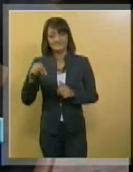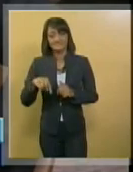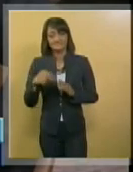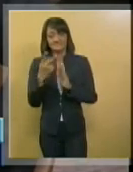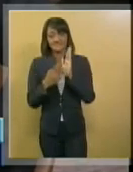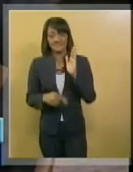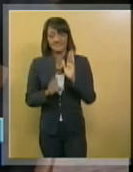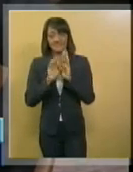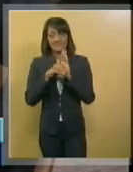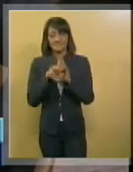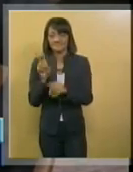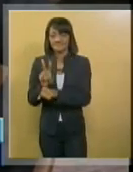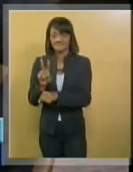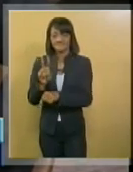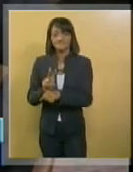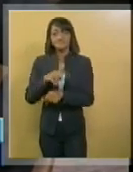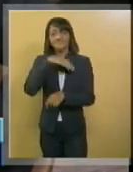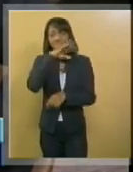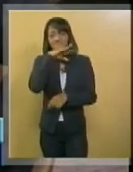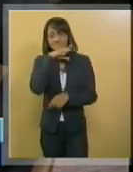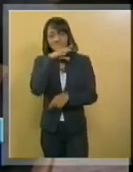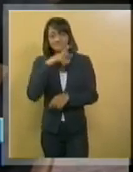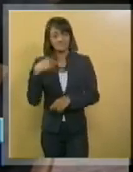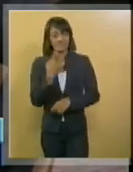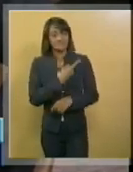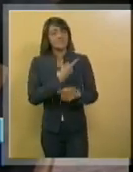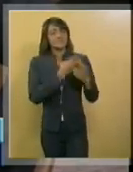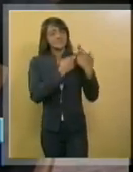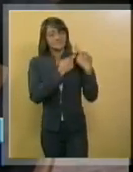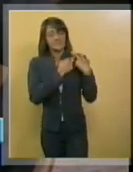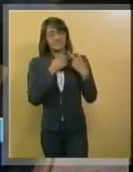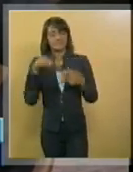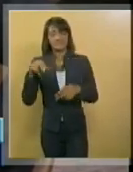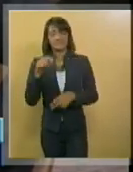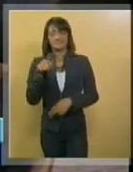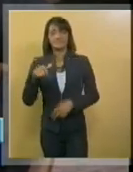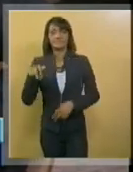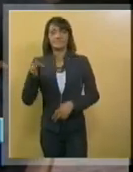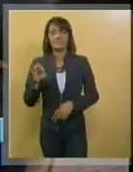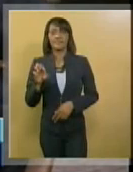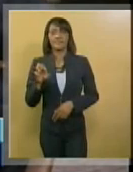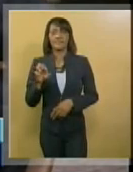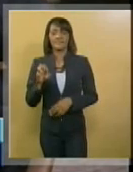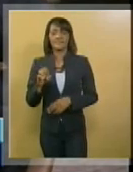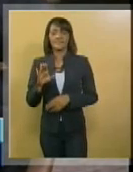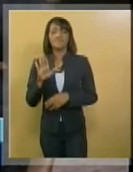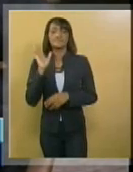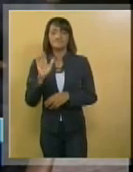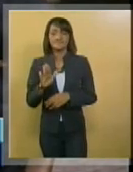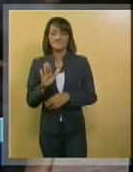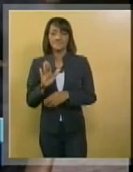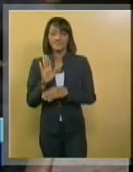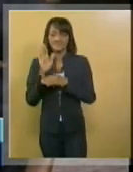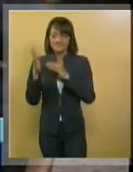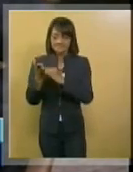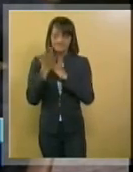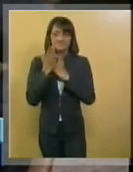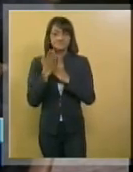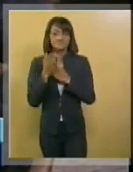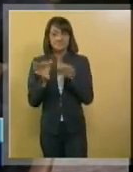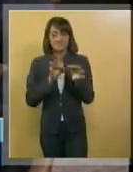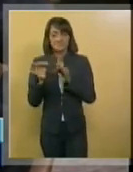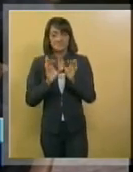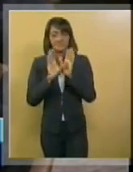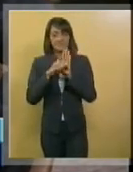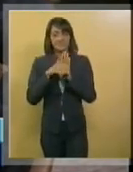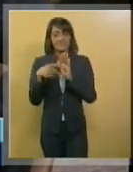um Código de Proteção aos Animais, de autoria nossa. Nazaré foi uma das pessoas que ajudaram a construir esse Código de Proteção na audiência que